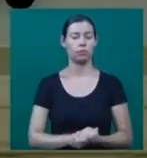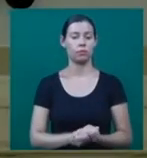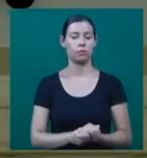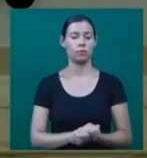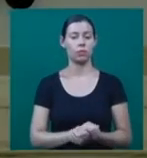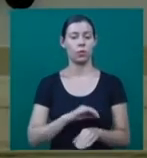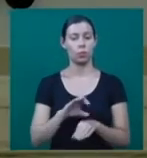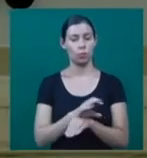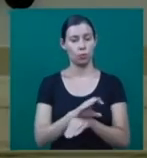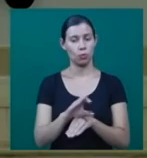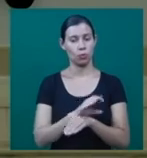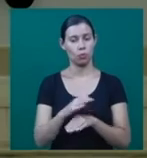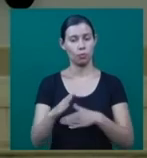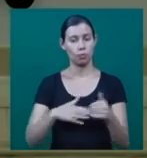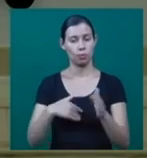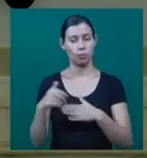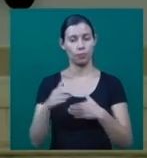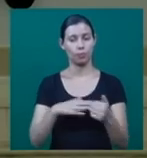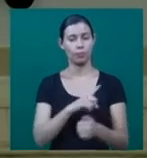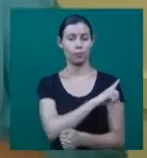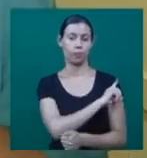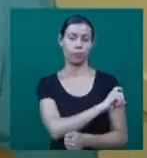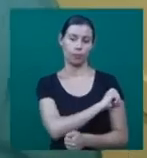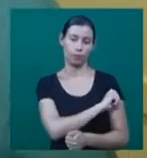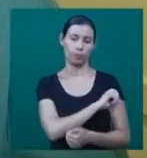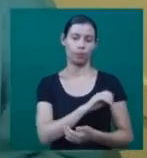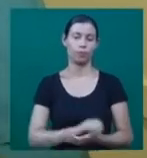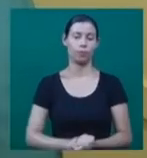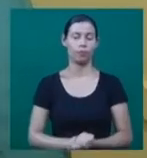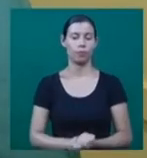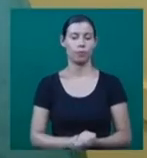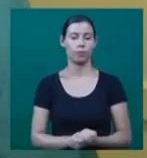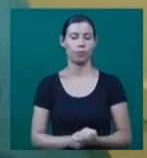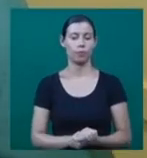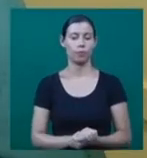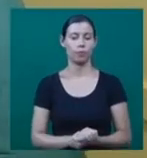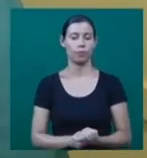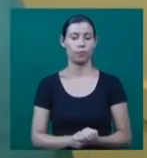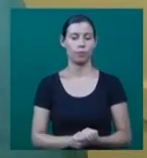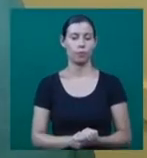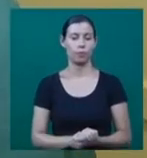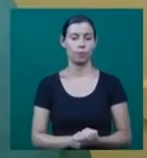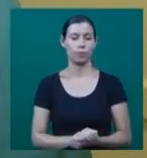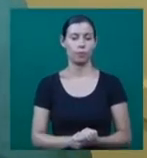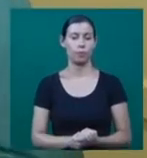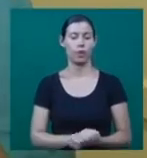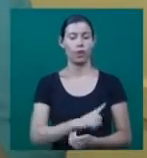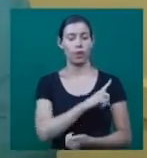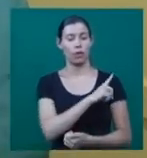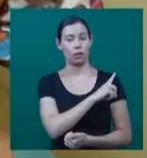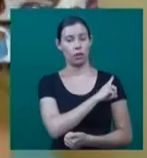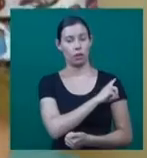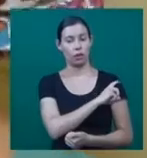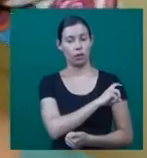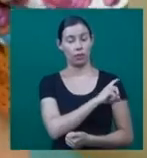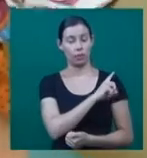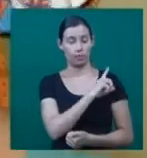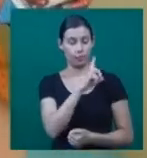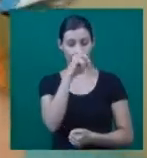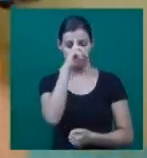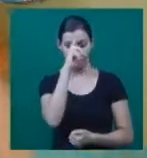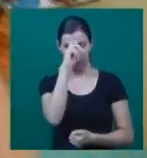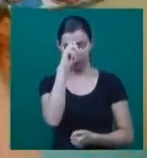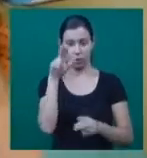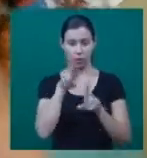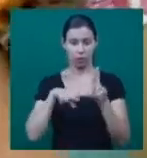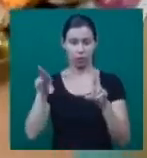de especialização em enfermagem obstétrica. O Hospital da UFO foi um dos contemplados com o projeto. Segundo esta enfermeira